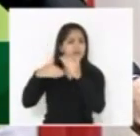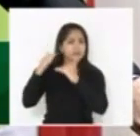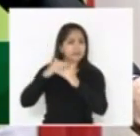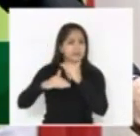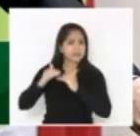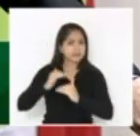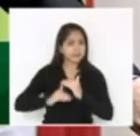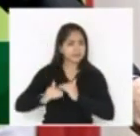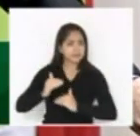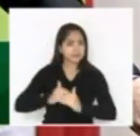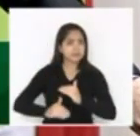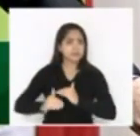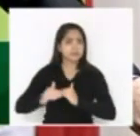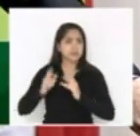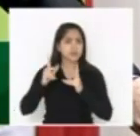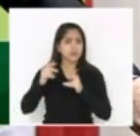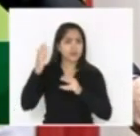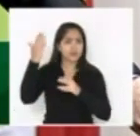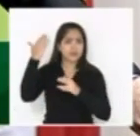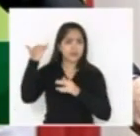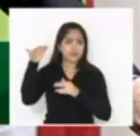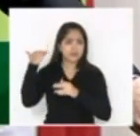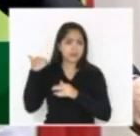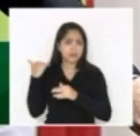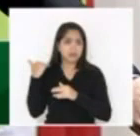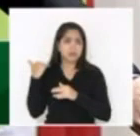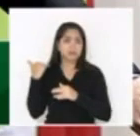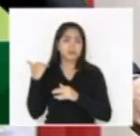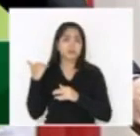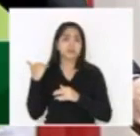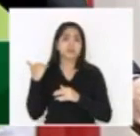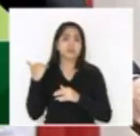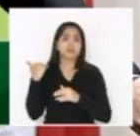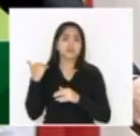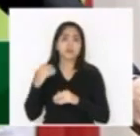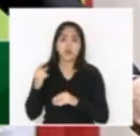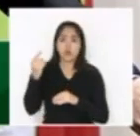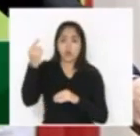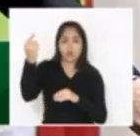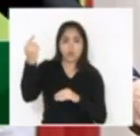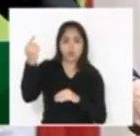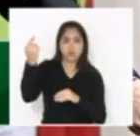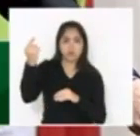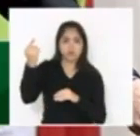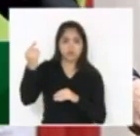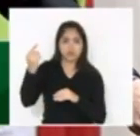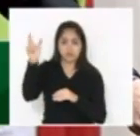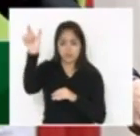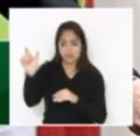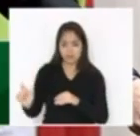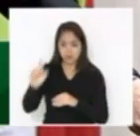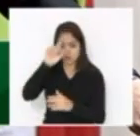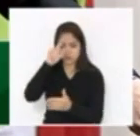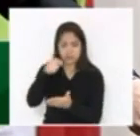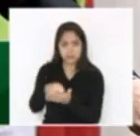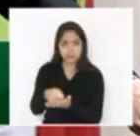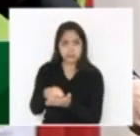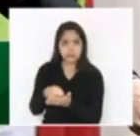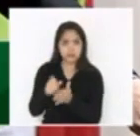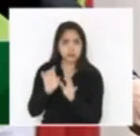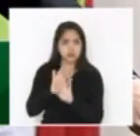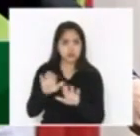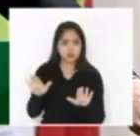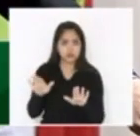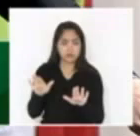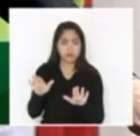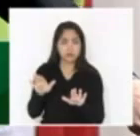imperialismo, de que um apenas decide. Eu penso que